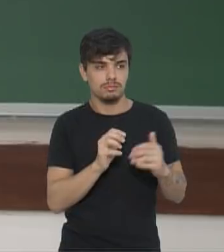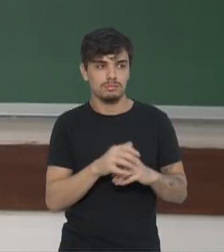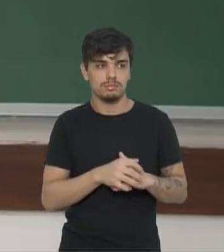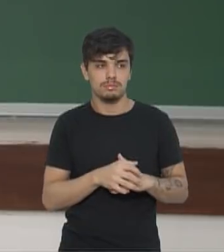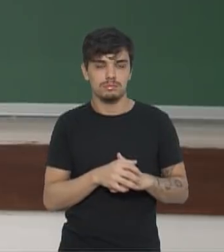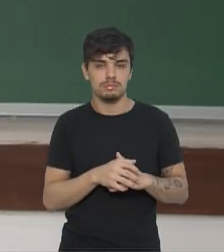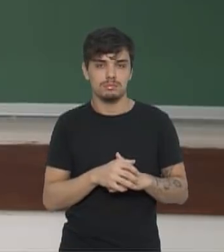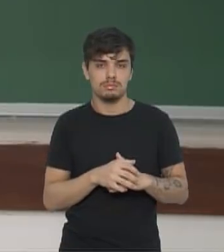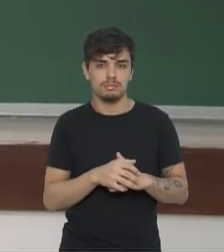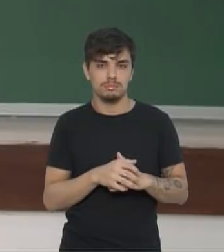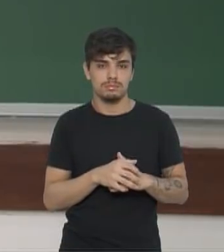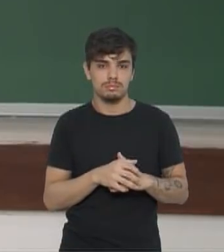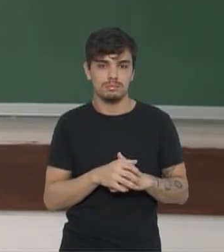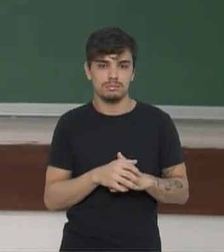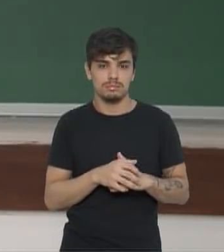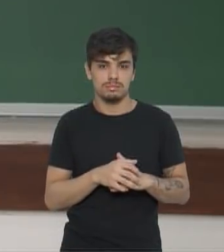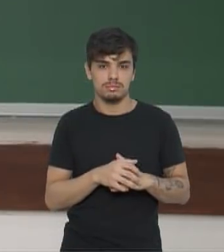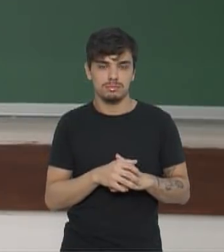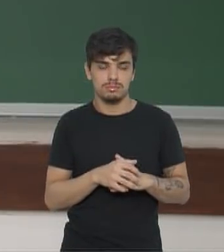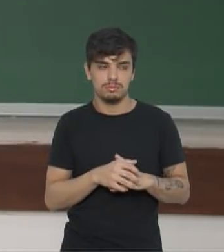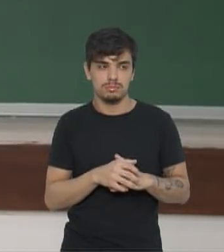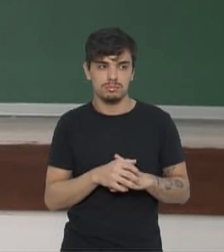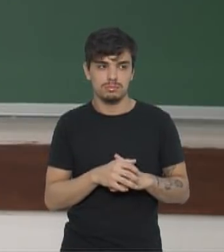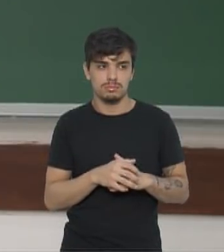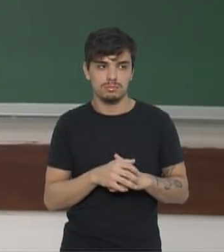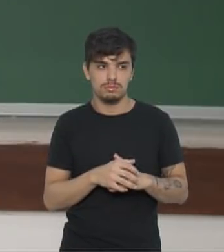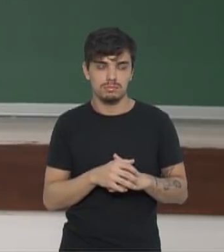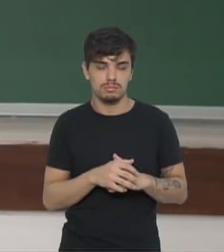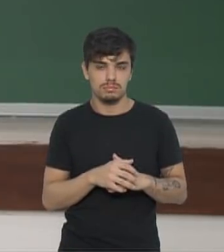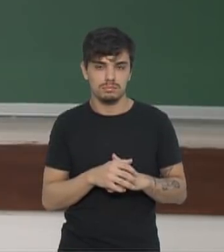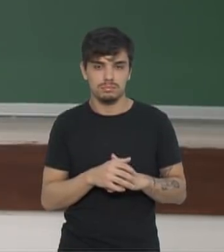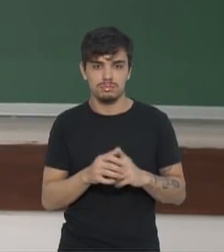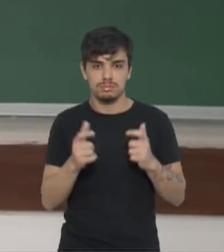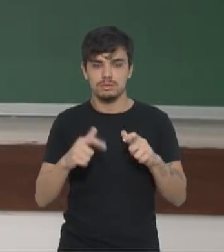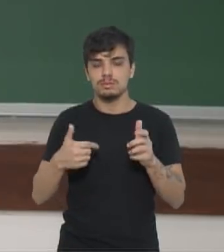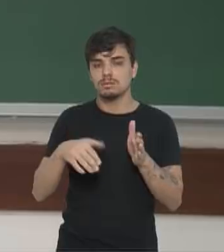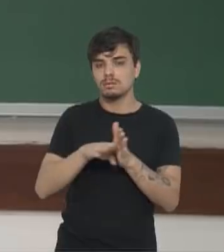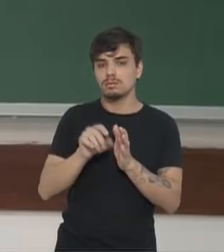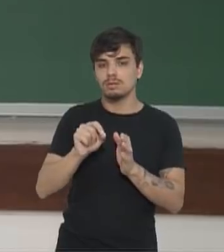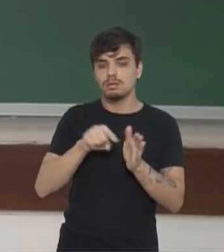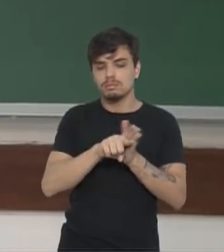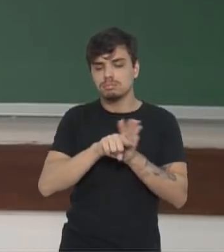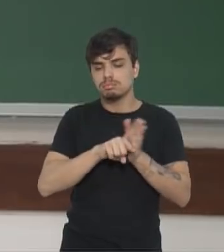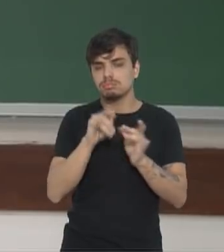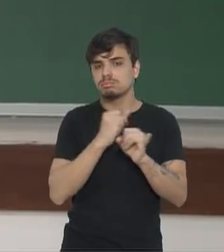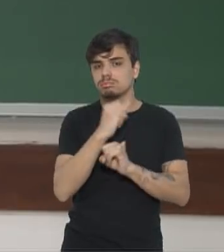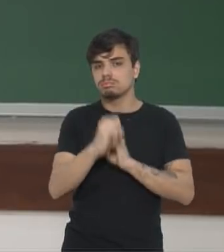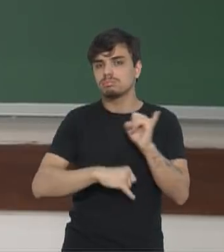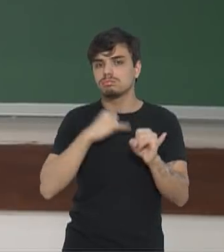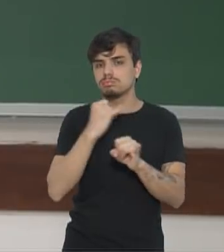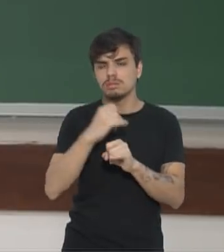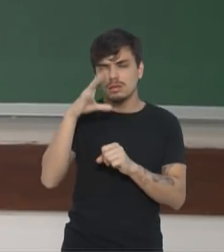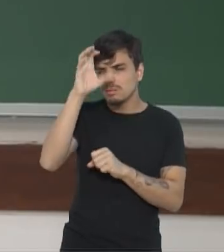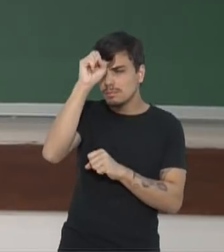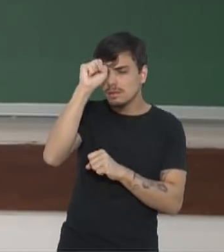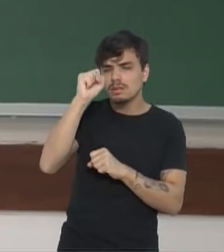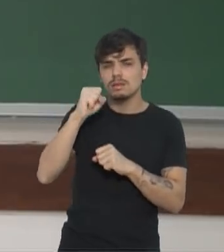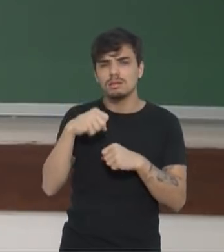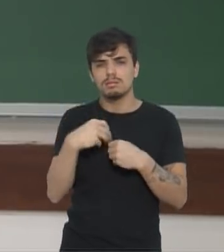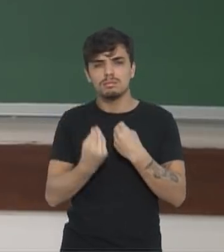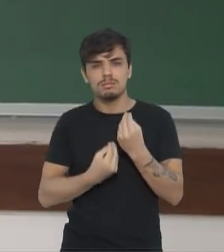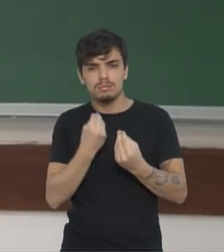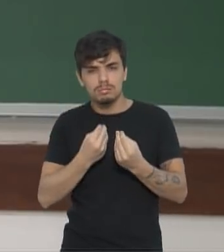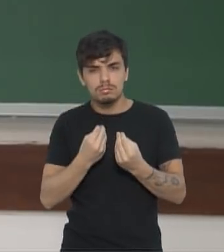eu fiz joinha quando achei uma página. Onde eu quero chegar? Que eu tive que fazer toda uma pesquisa na internet, aprendam, enfim,